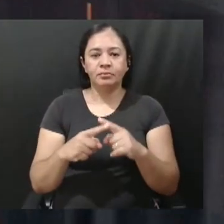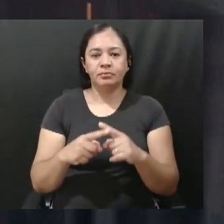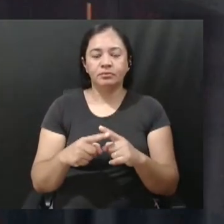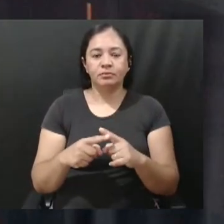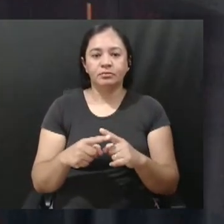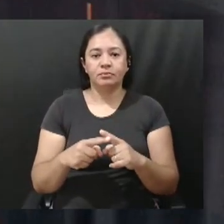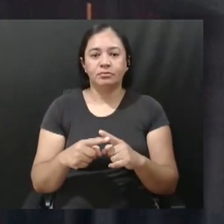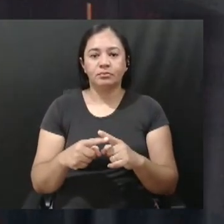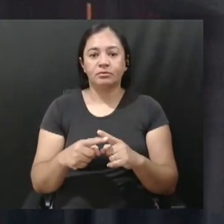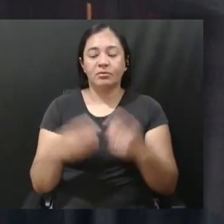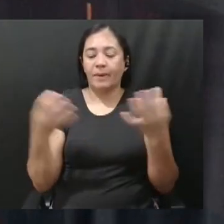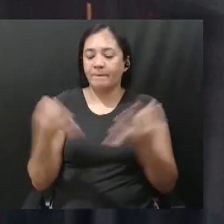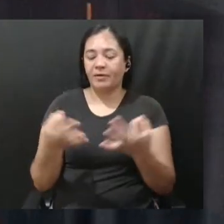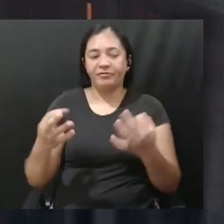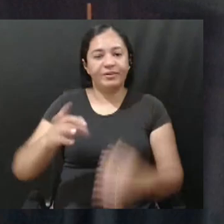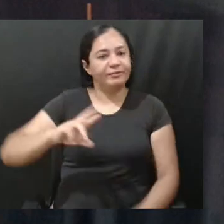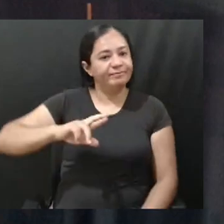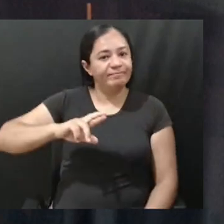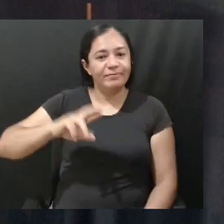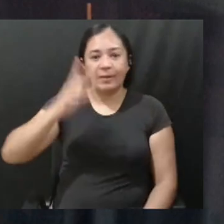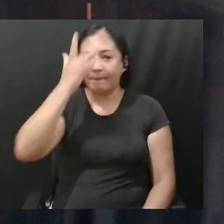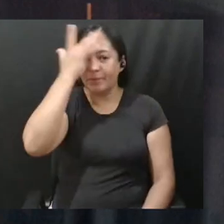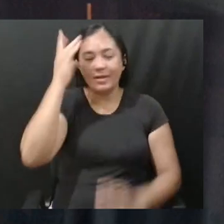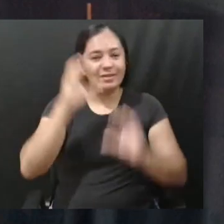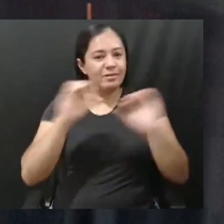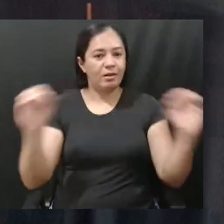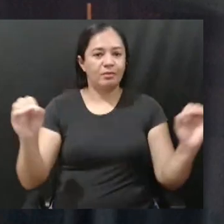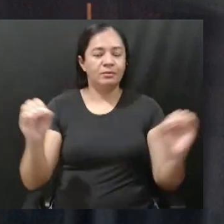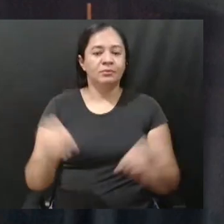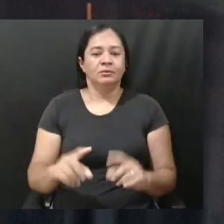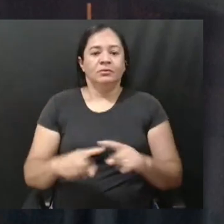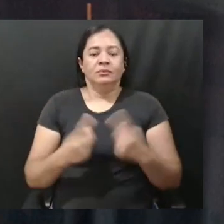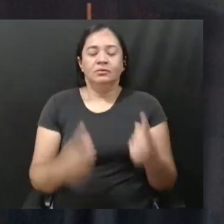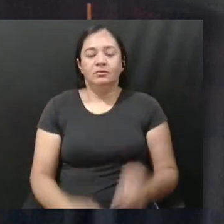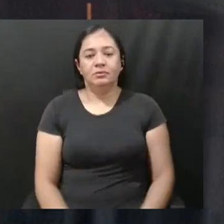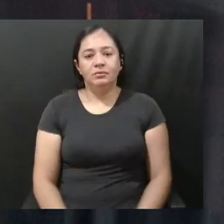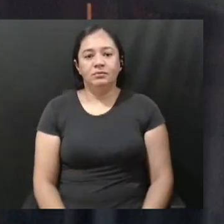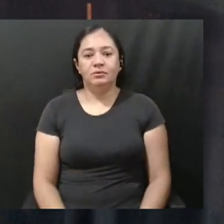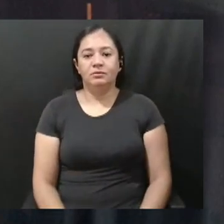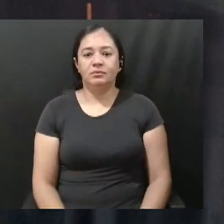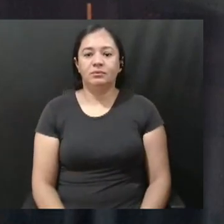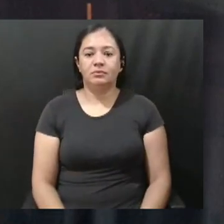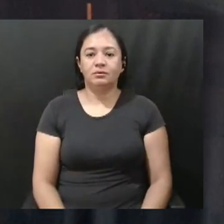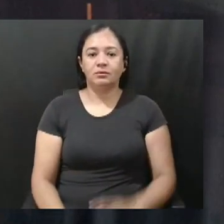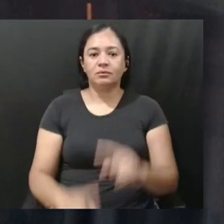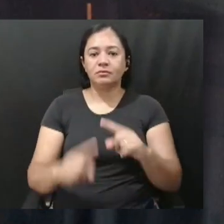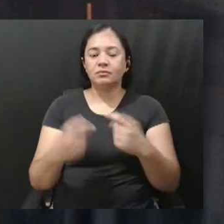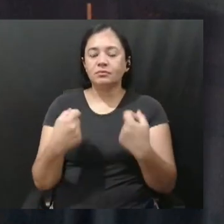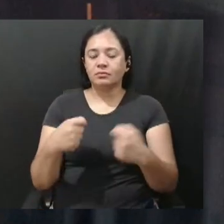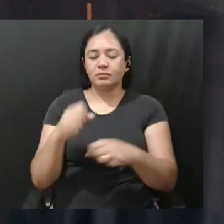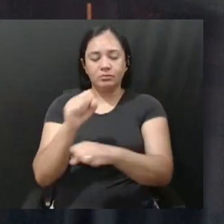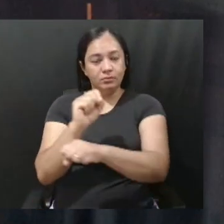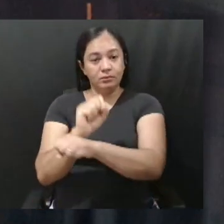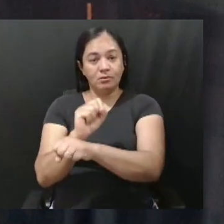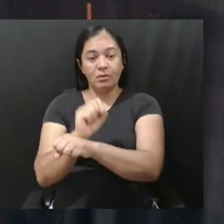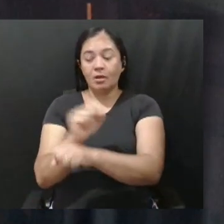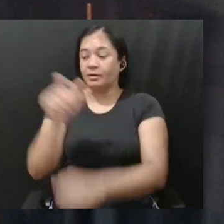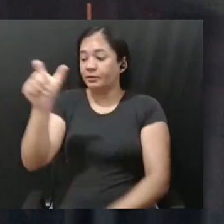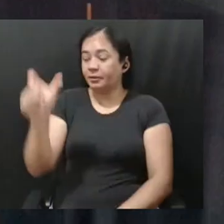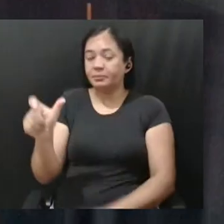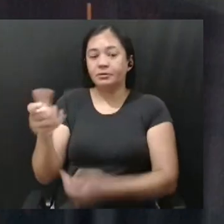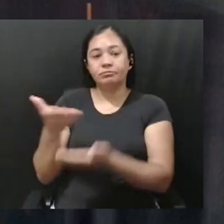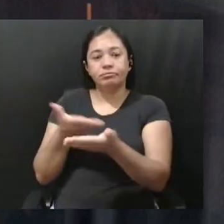ninguém é, mas serve para o outro lado também, né, esperar que o outro também lide perfeitamente de acordo com a